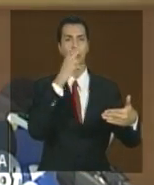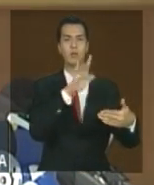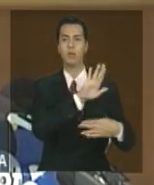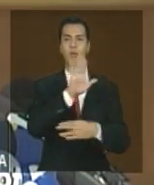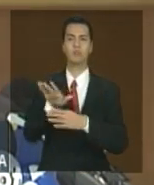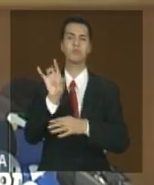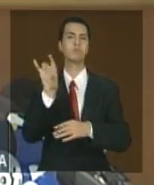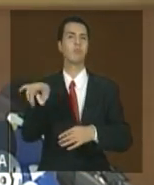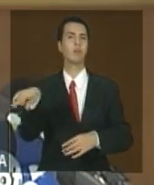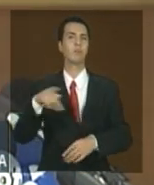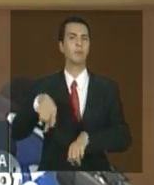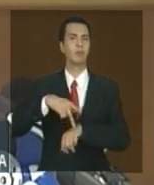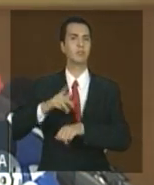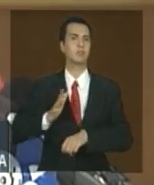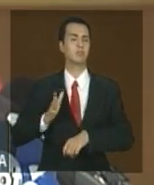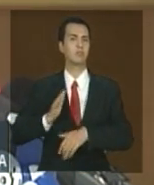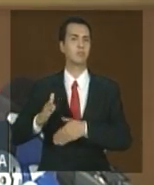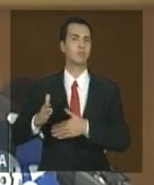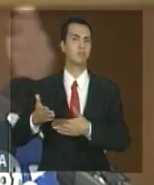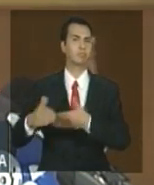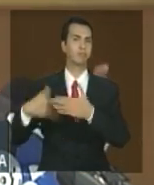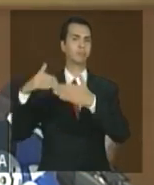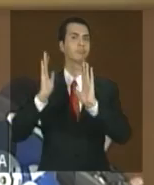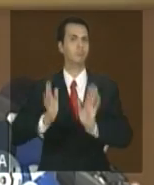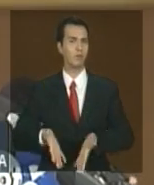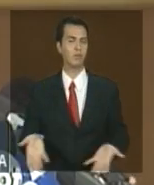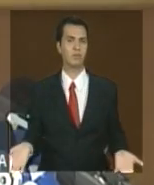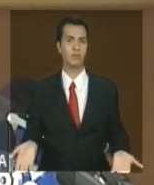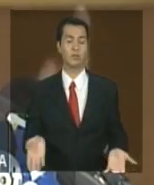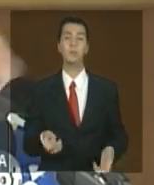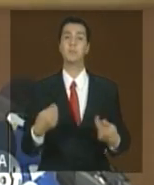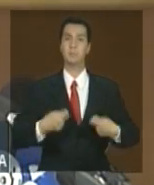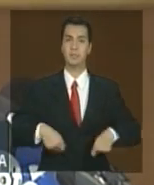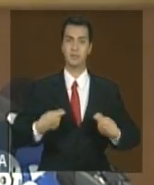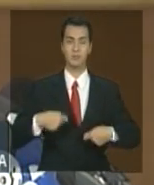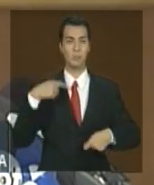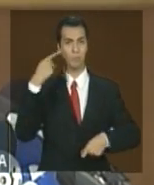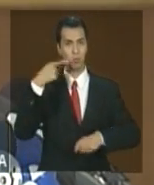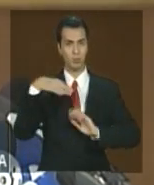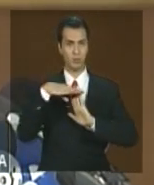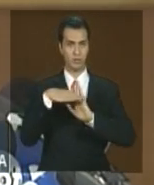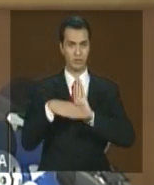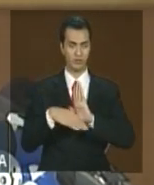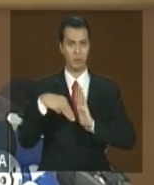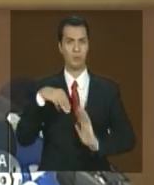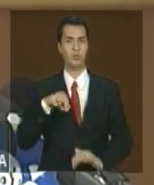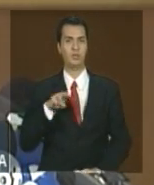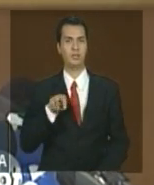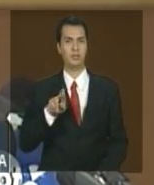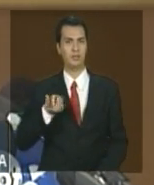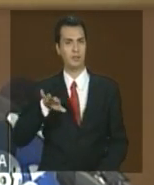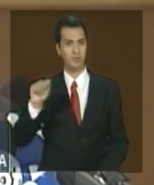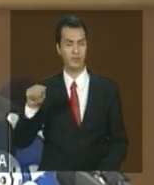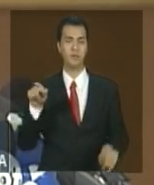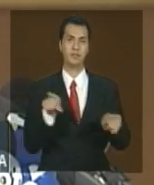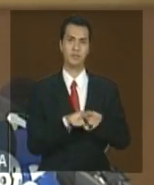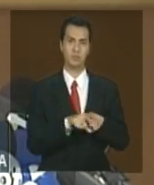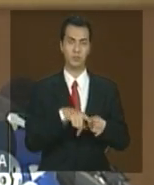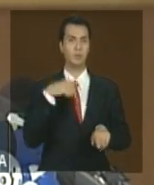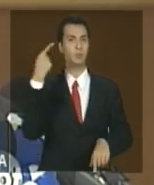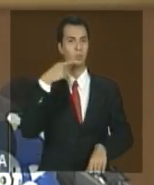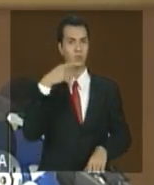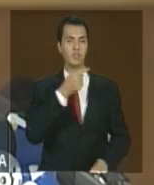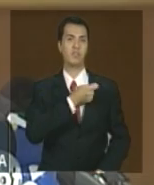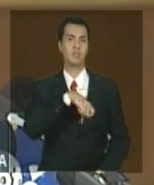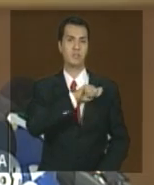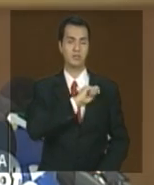desenvolvidos. Se você tiver uma combinação de política monetária, né, expansionista com política fiscal